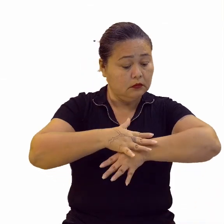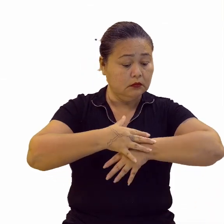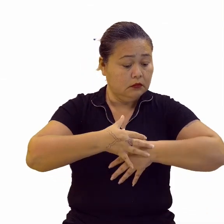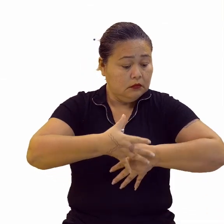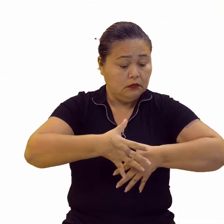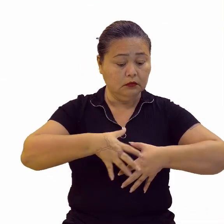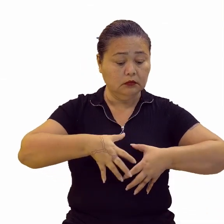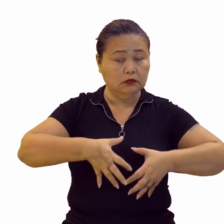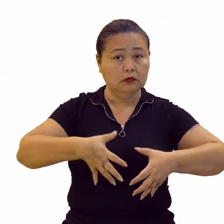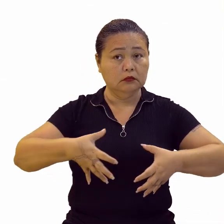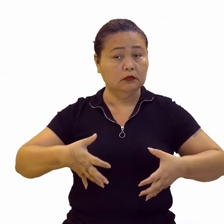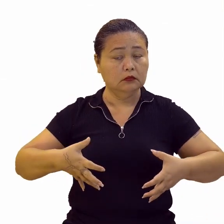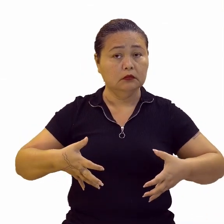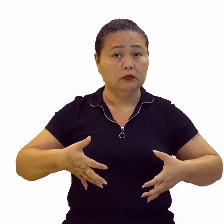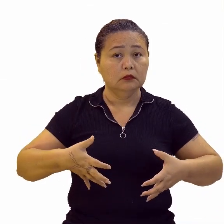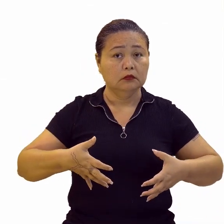avantajada,